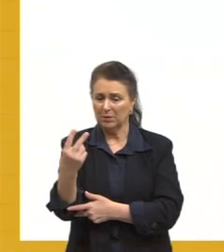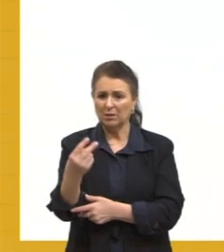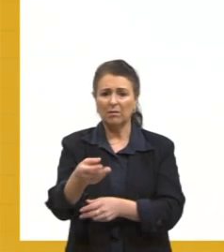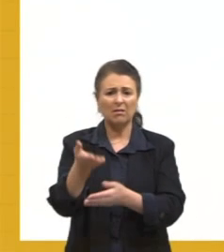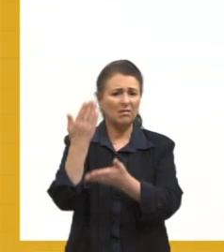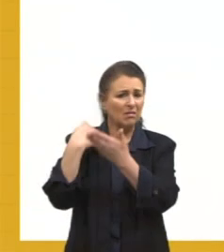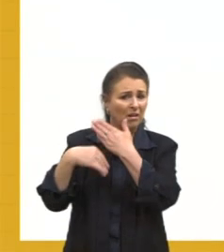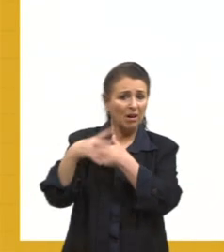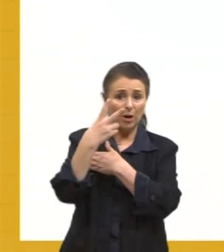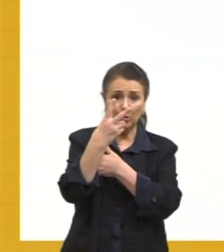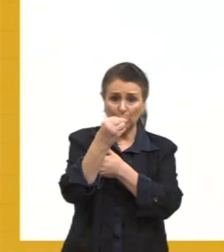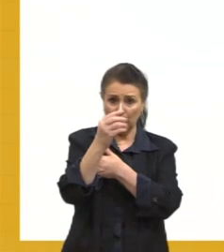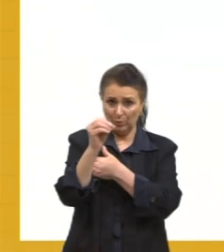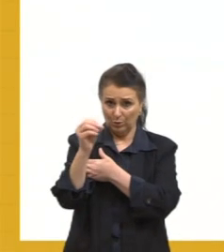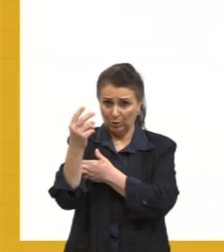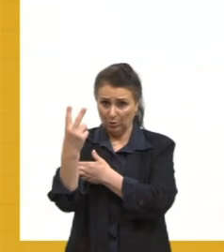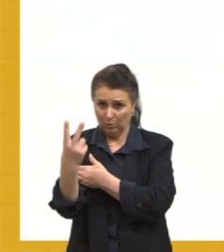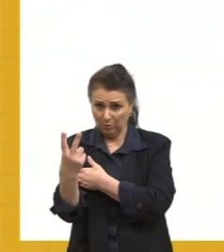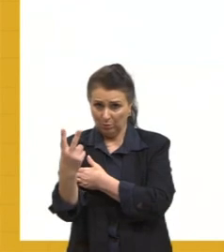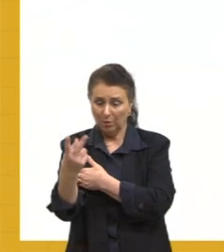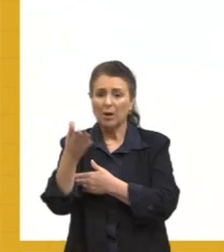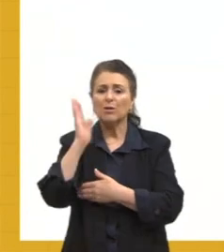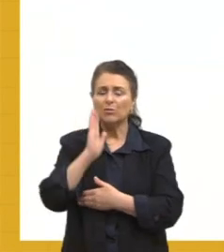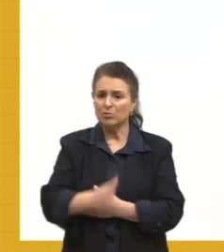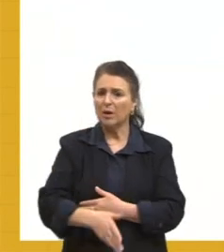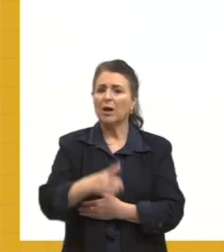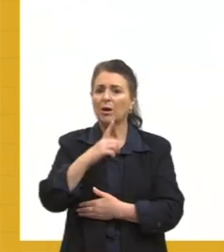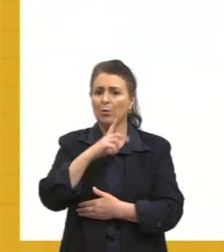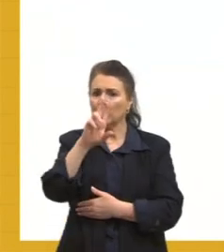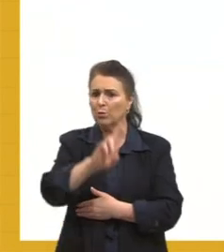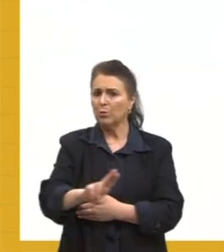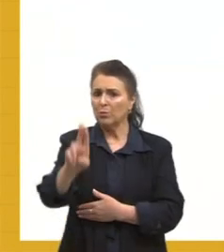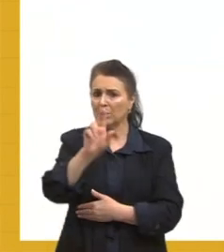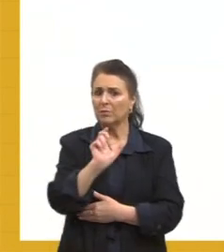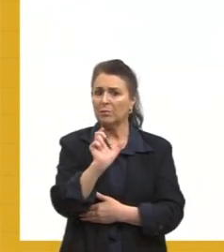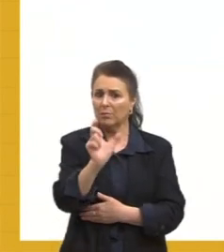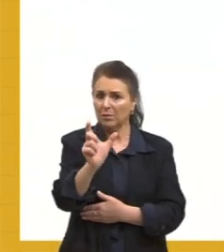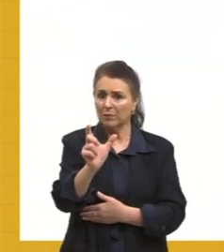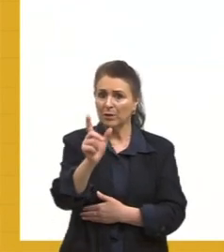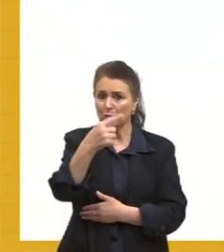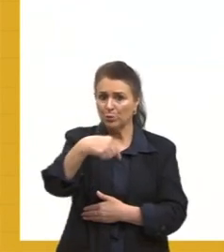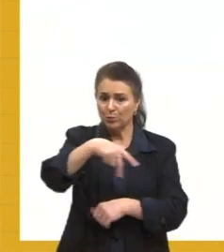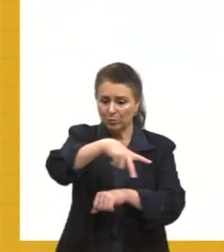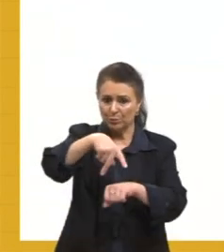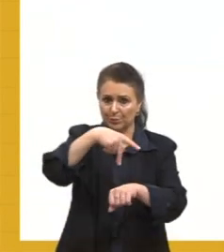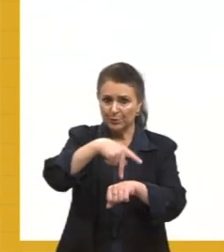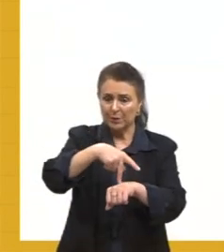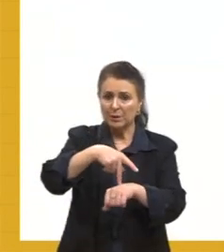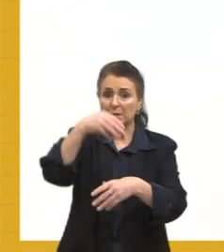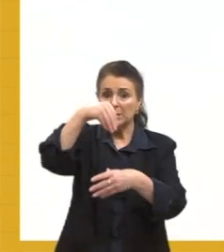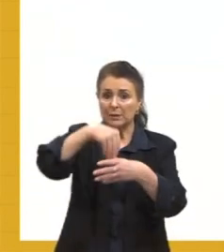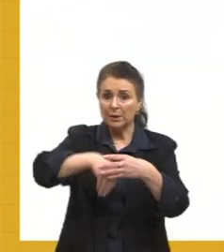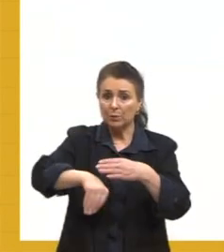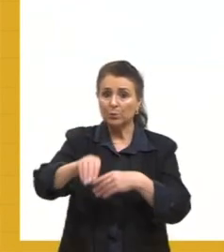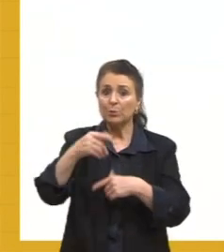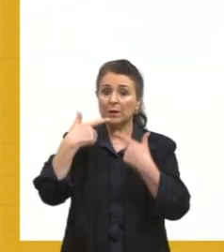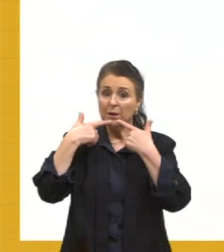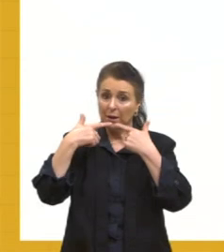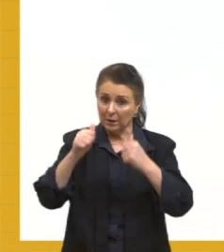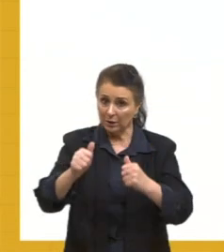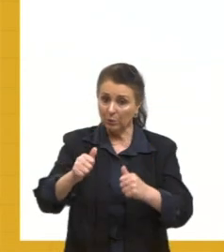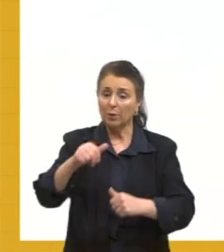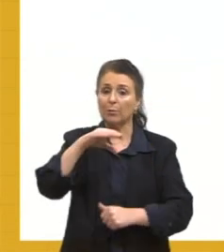2002 já se falava sobre o uso de palavras estrangeiras dentro da língua portuguesa né